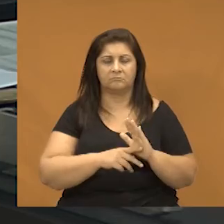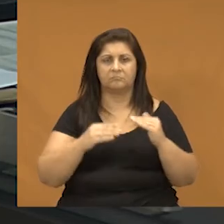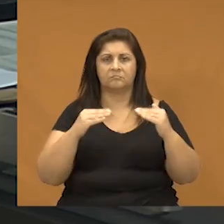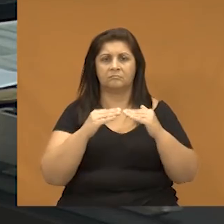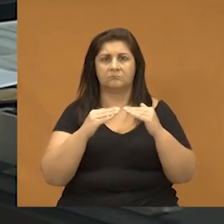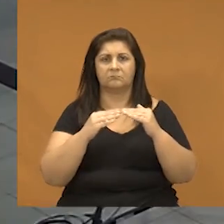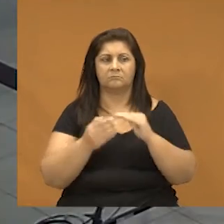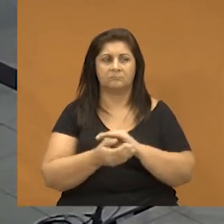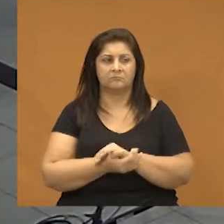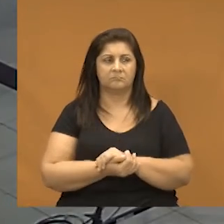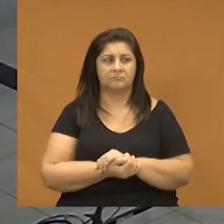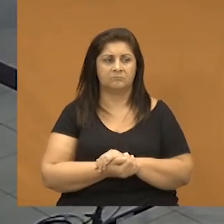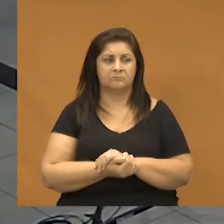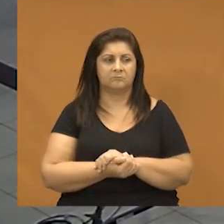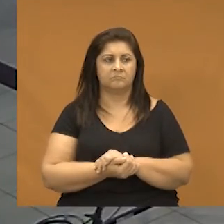favorável.